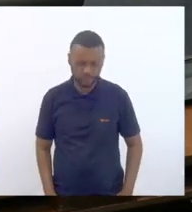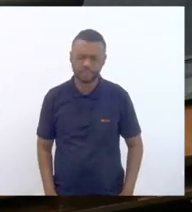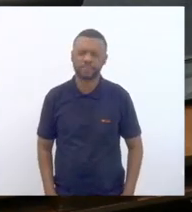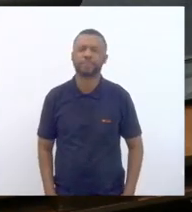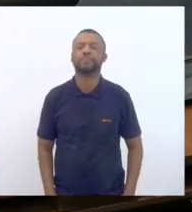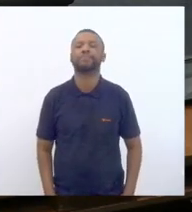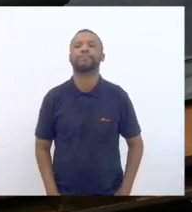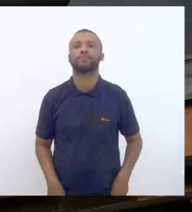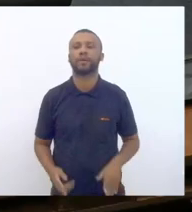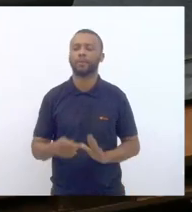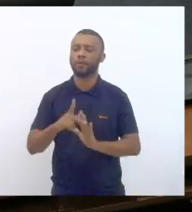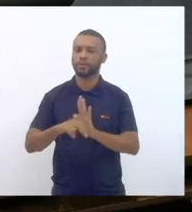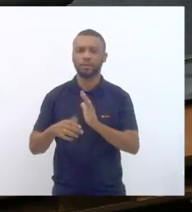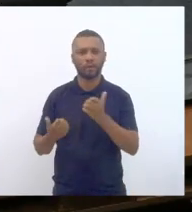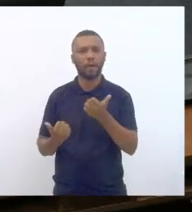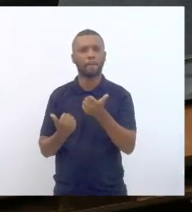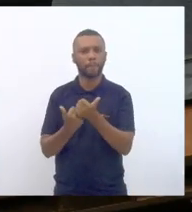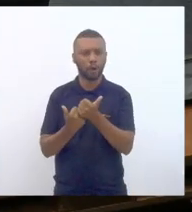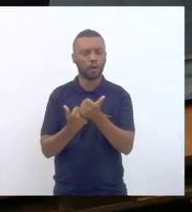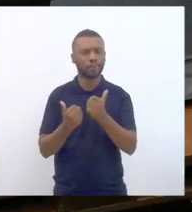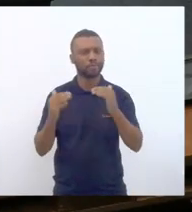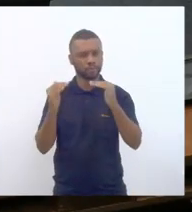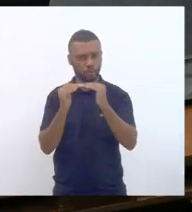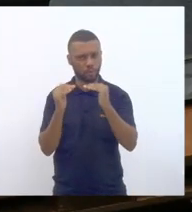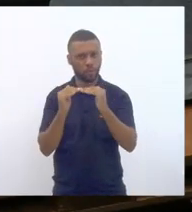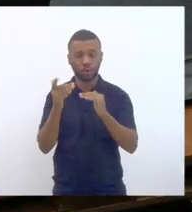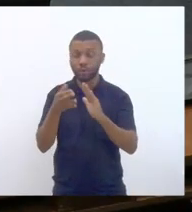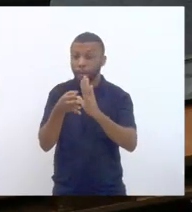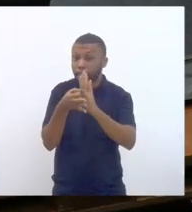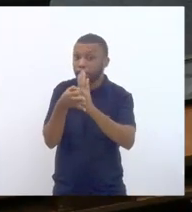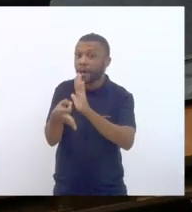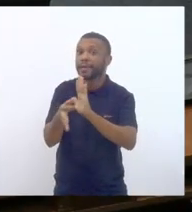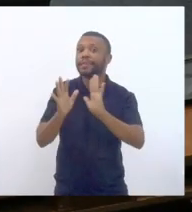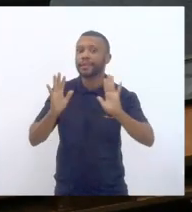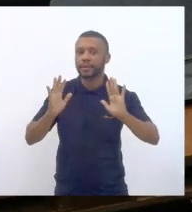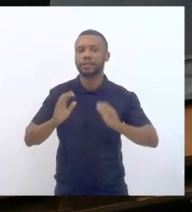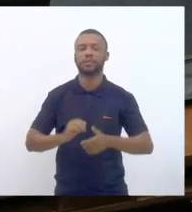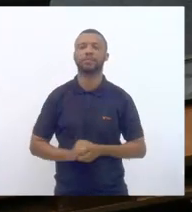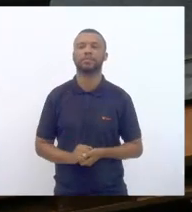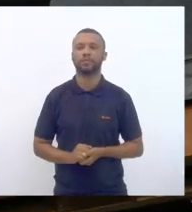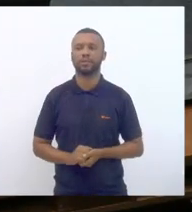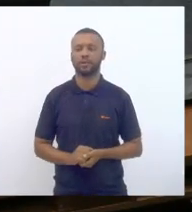O projeto é favorável, presidente. O parecer, aliás.